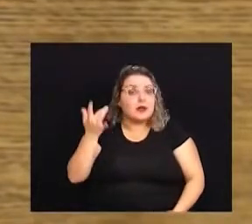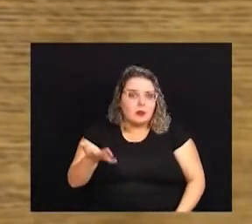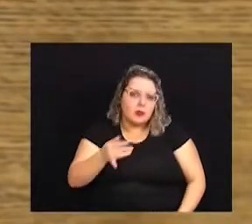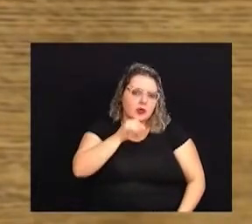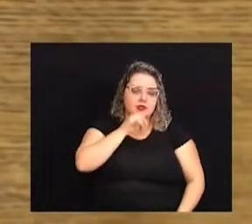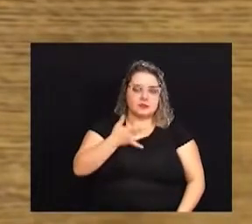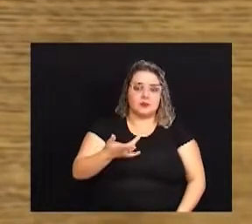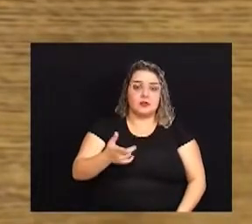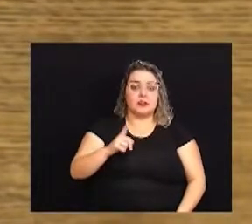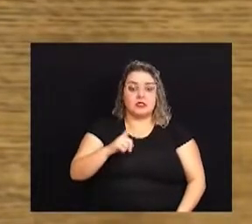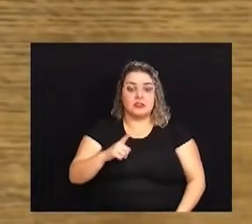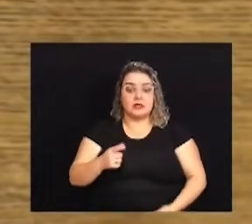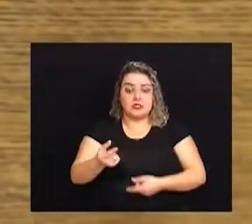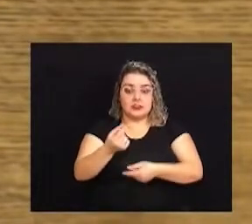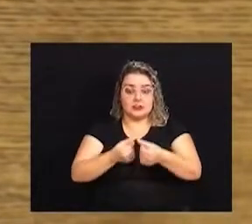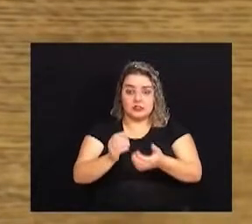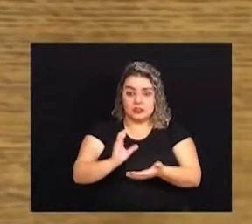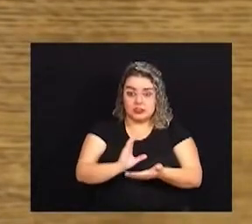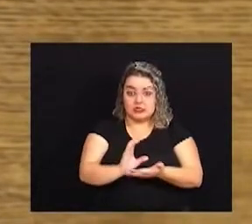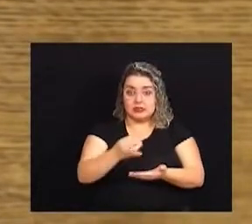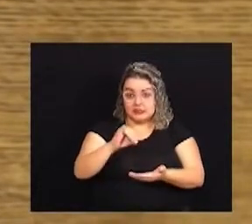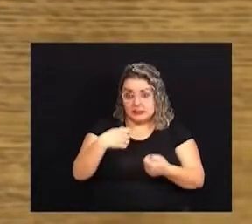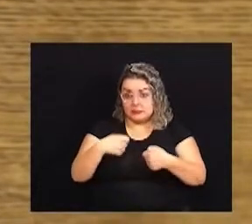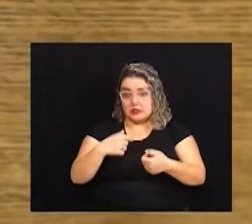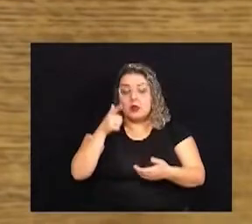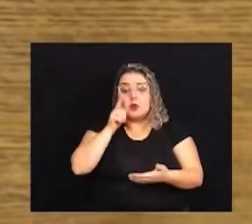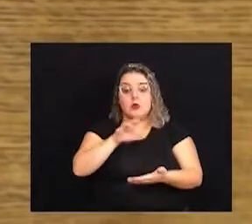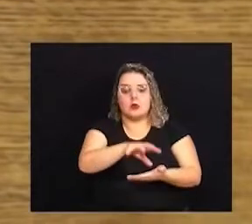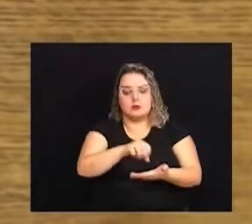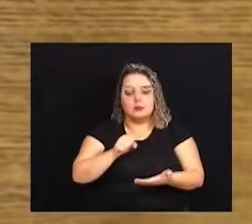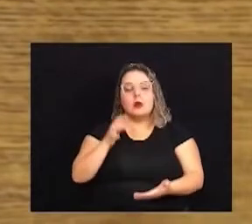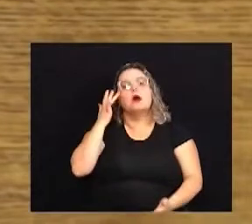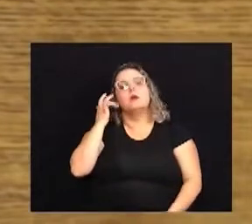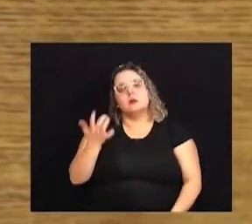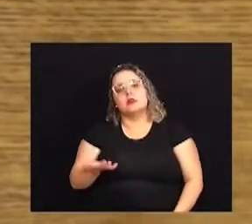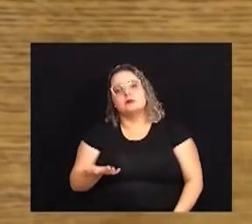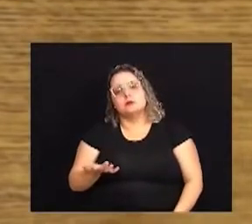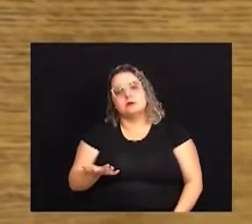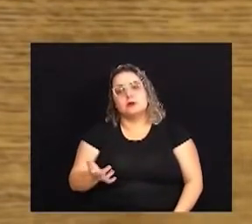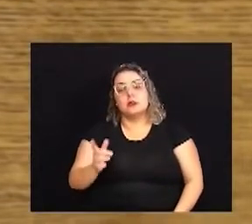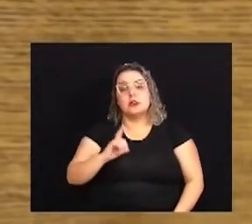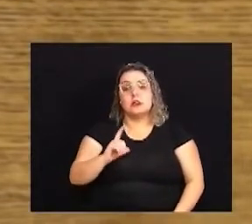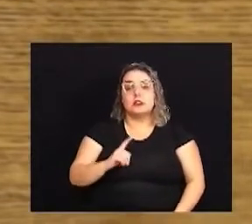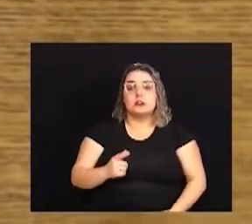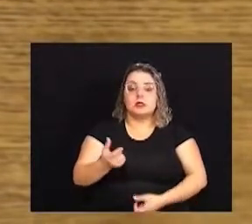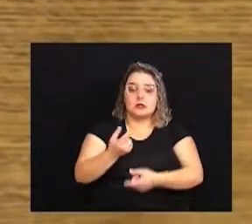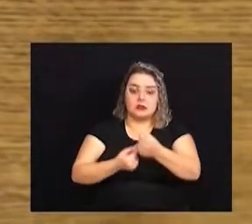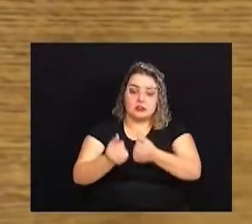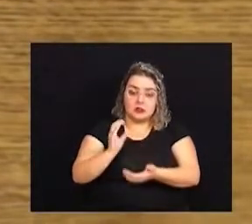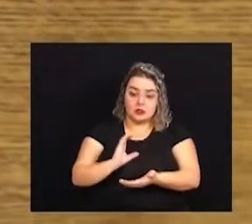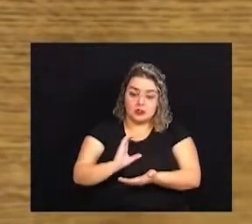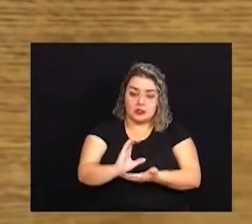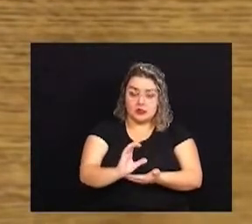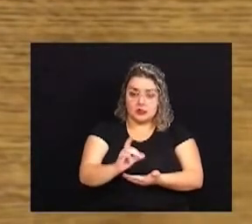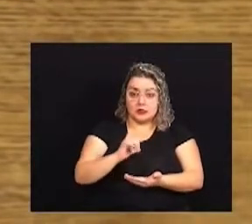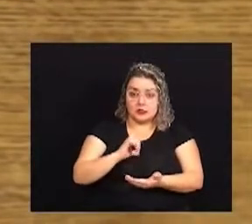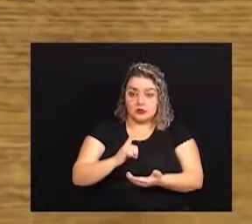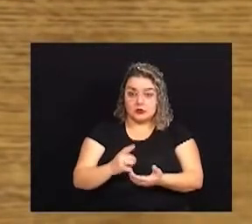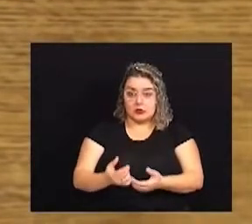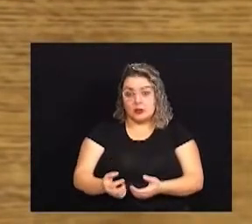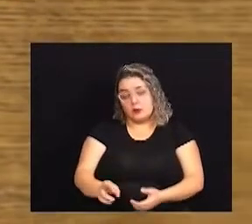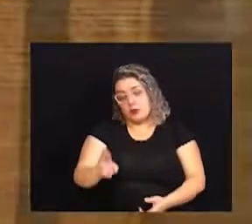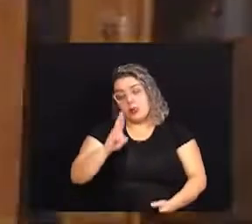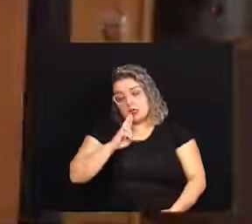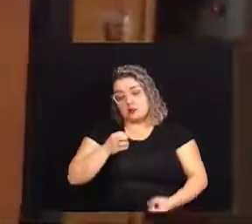Então é importante que você tenha esse dinheiro de uma forma que você, se precisar, você consegue usar esse dinheiro amanhã. Tem muitos investimentos que às vezes têm um